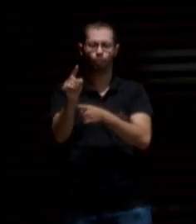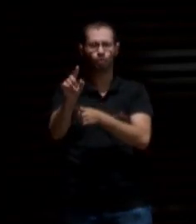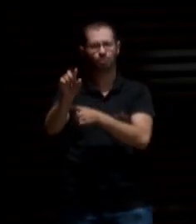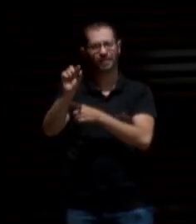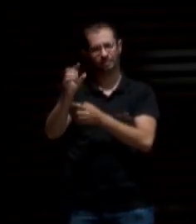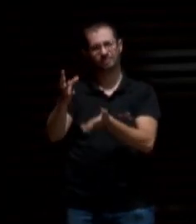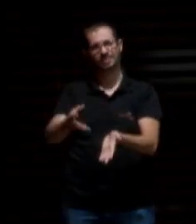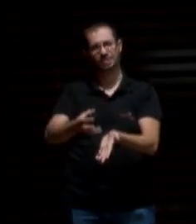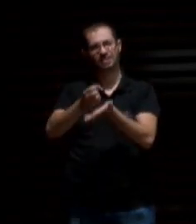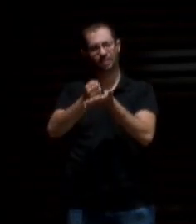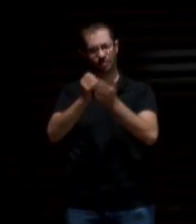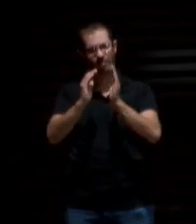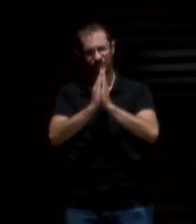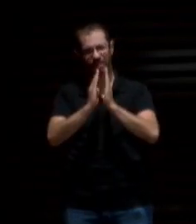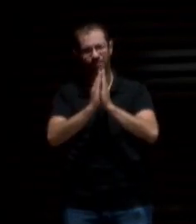orar?